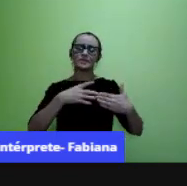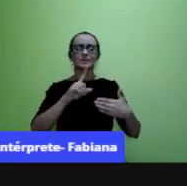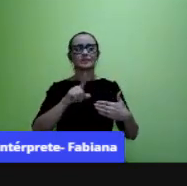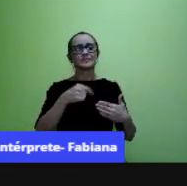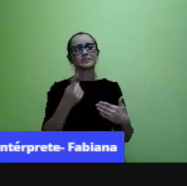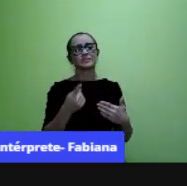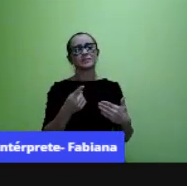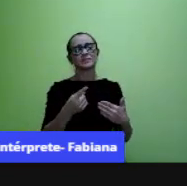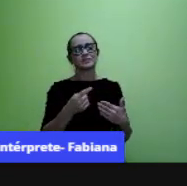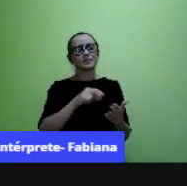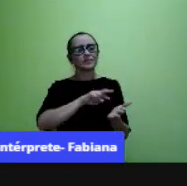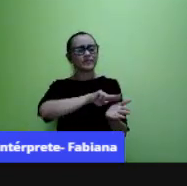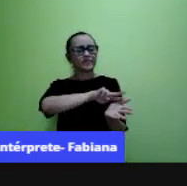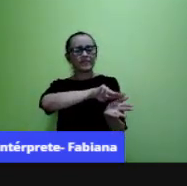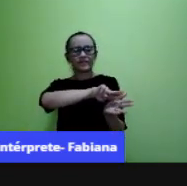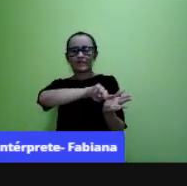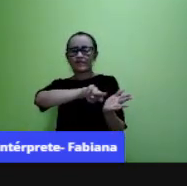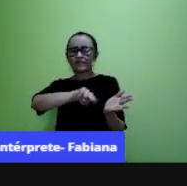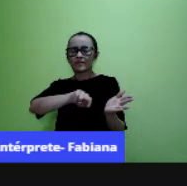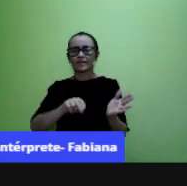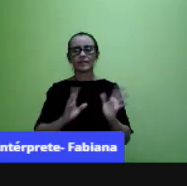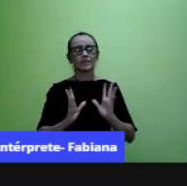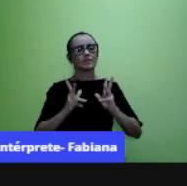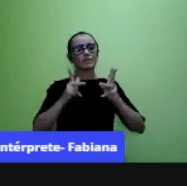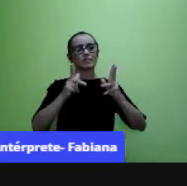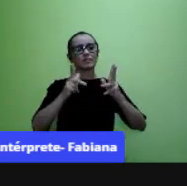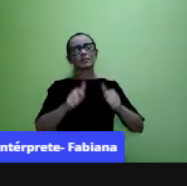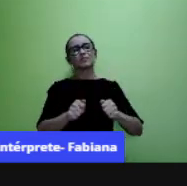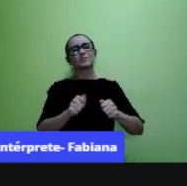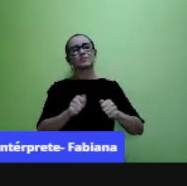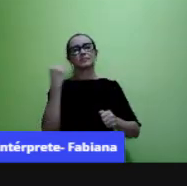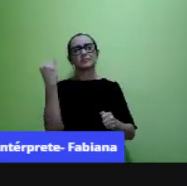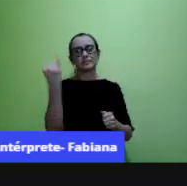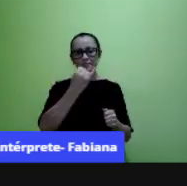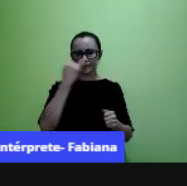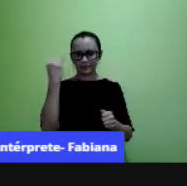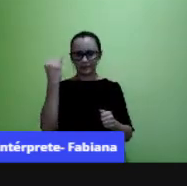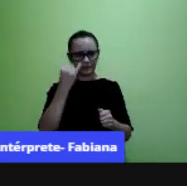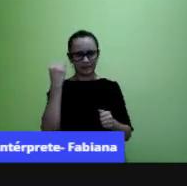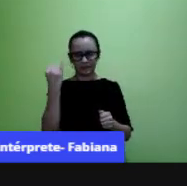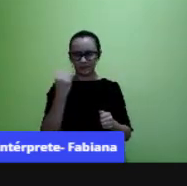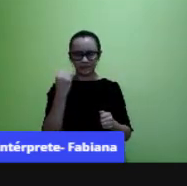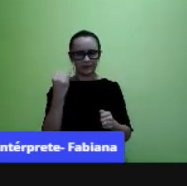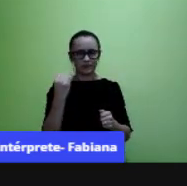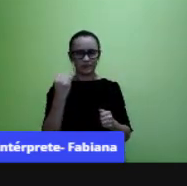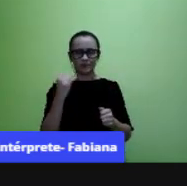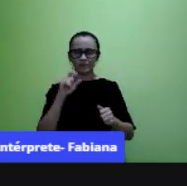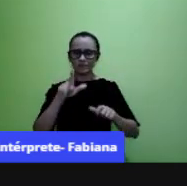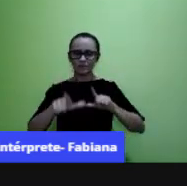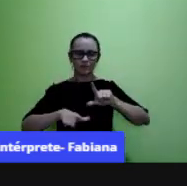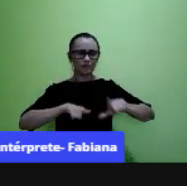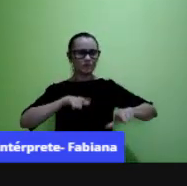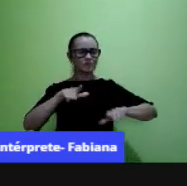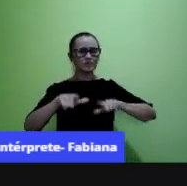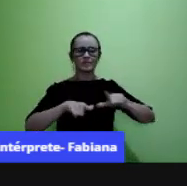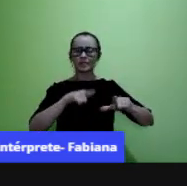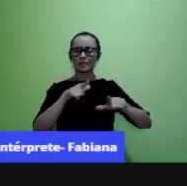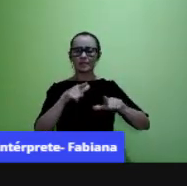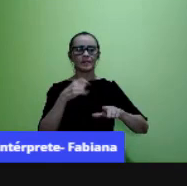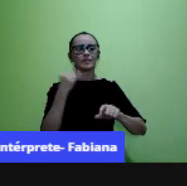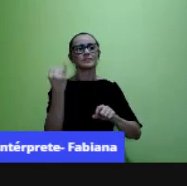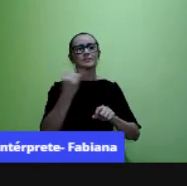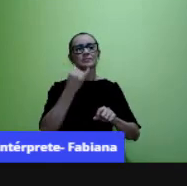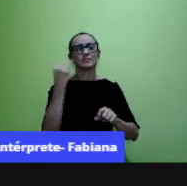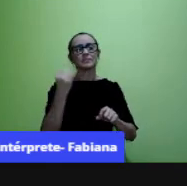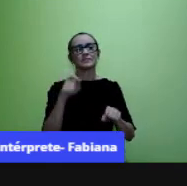outros, todos são importantes, todo trabalho ele é importante, é significativo, mas nós estamos colocando aqui